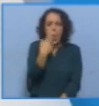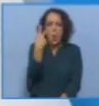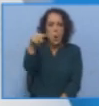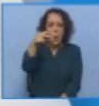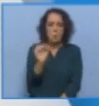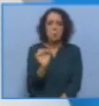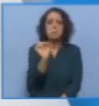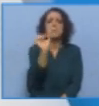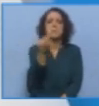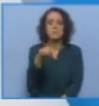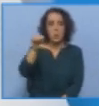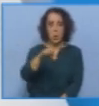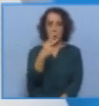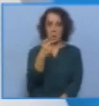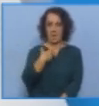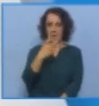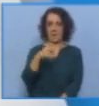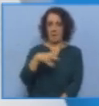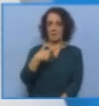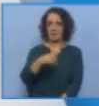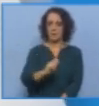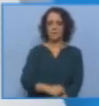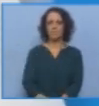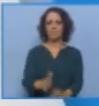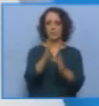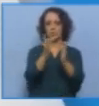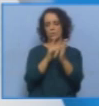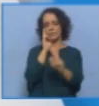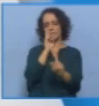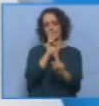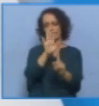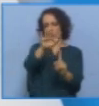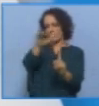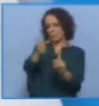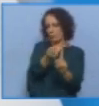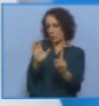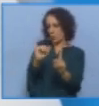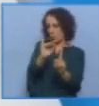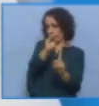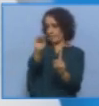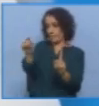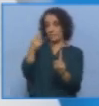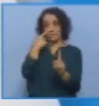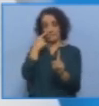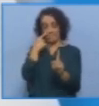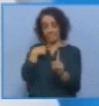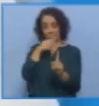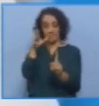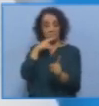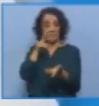1 quadrante. Jesus chamou os discípulos e disse-lhes: Em verdade vos